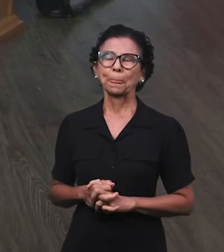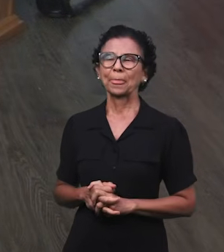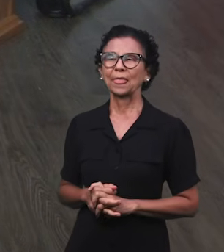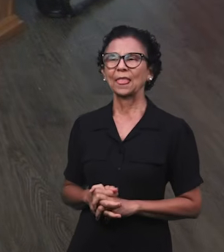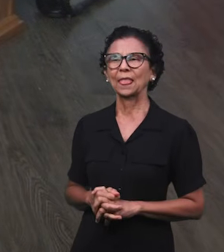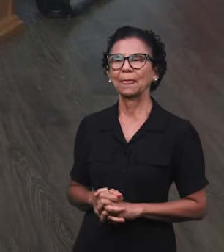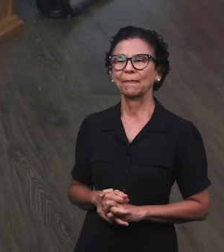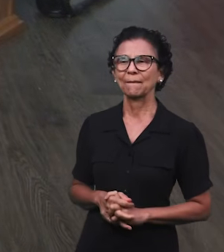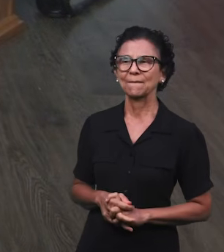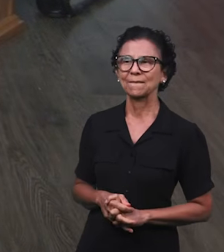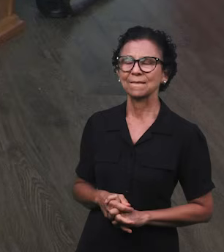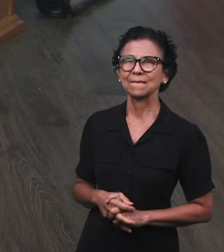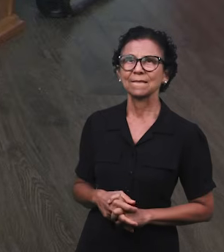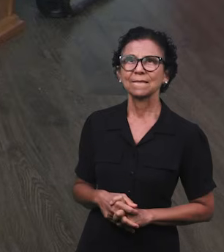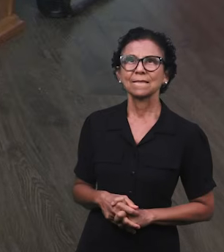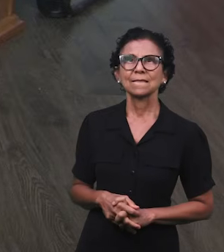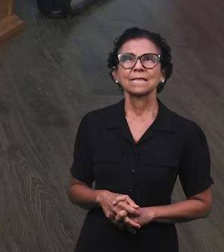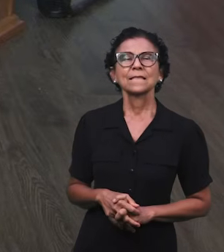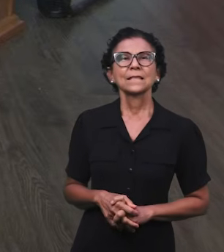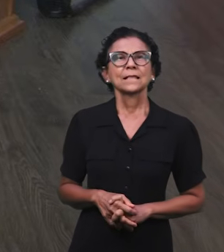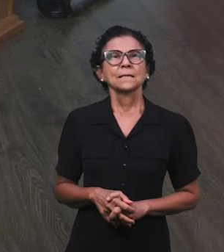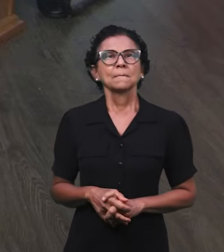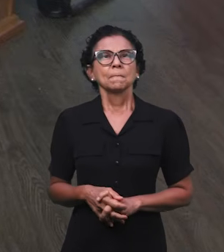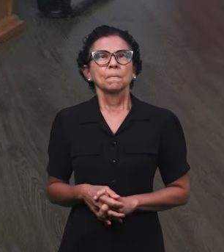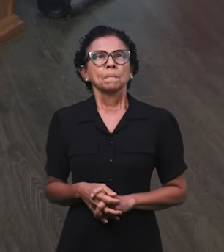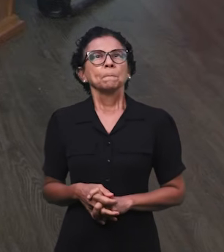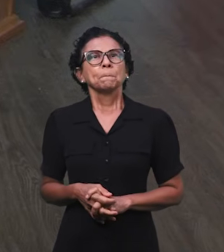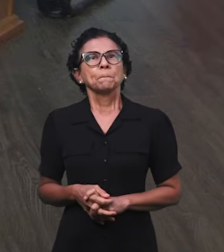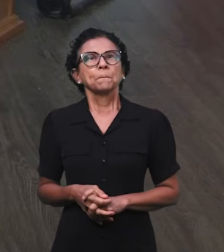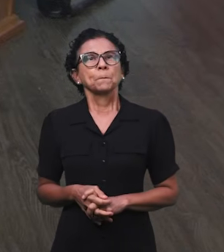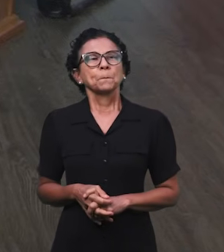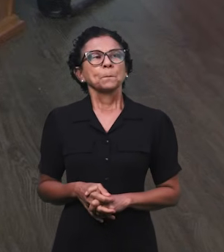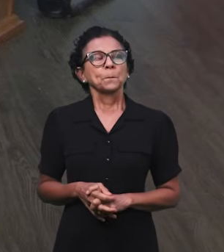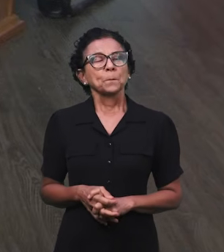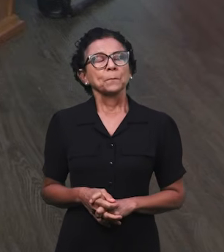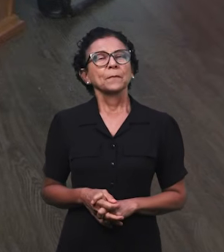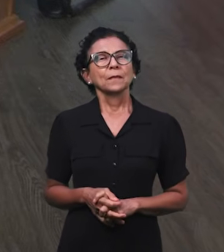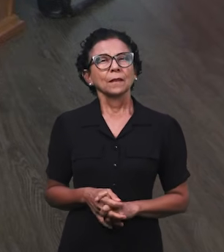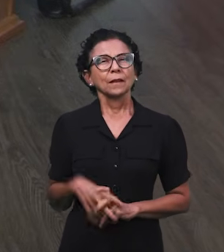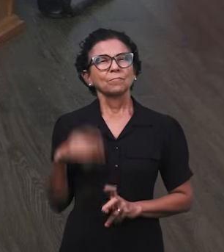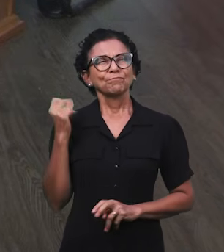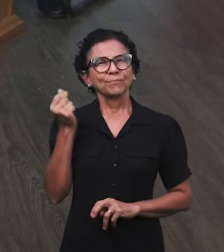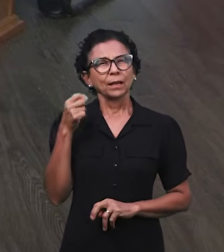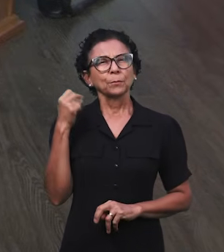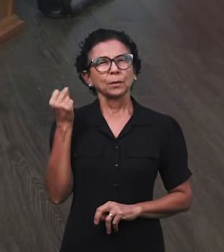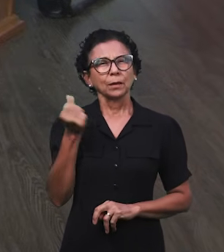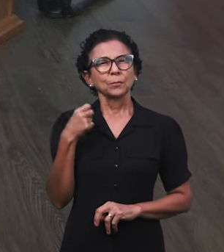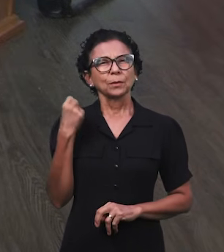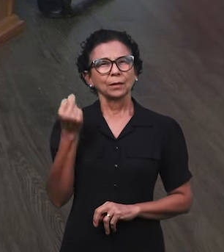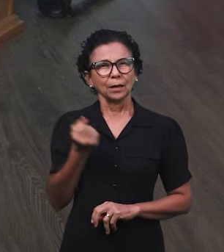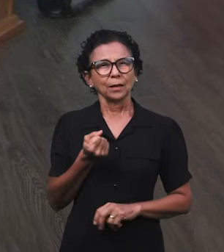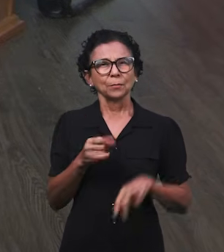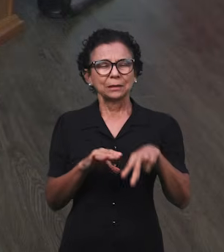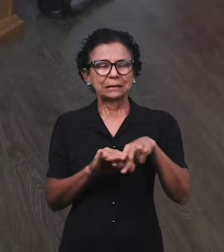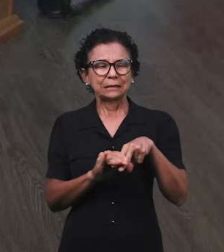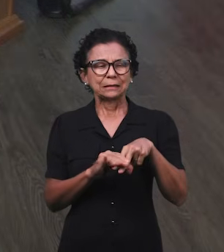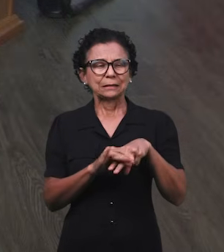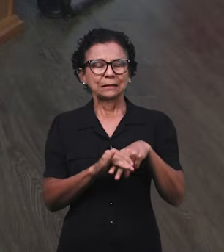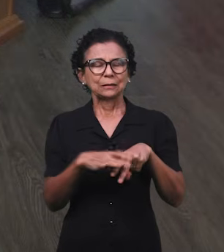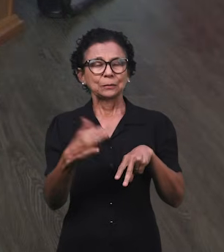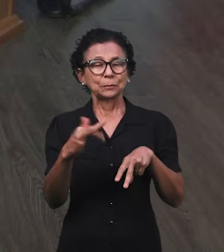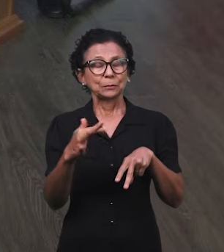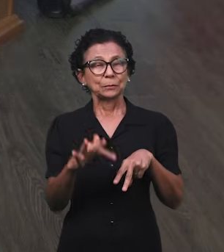Paola, algum recado para aquelas pessoas que já vivem com essa doença e agora com